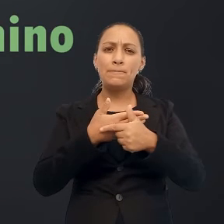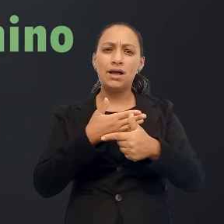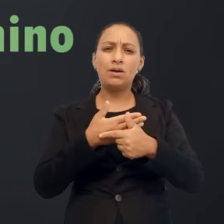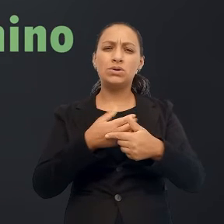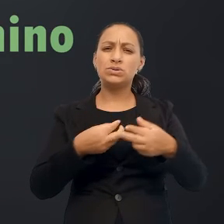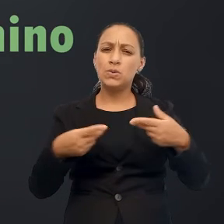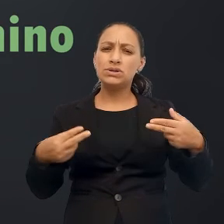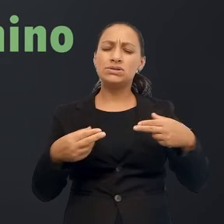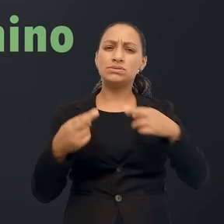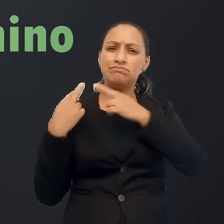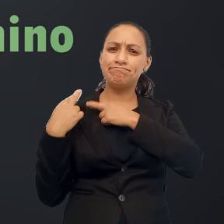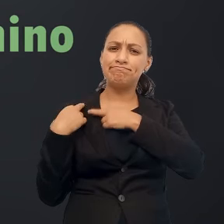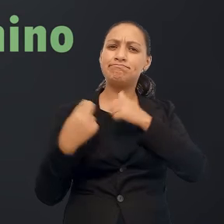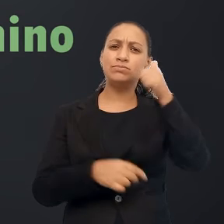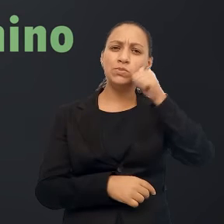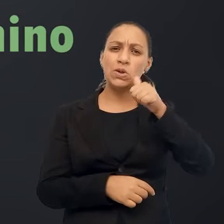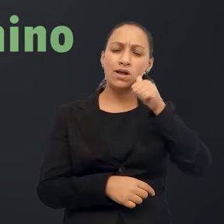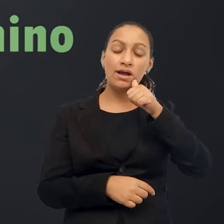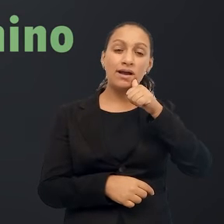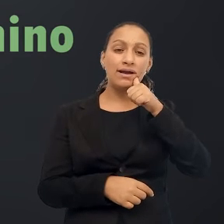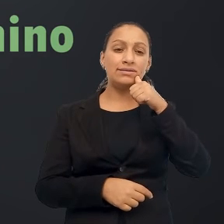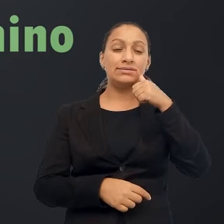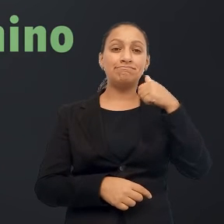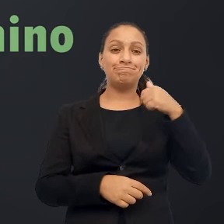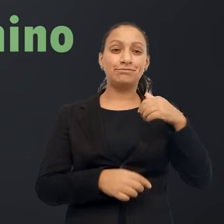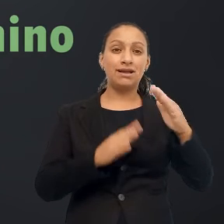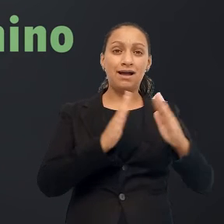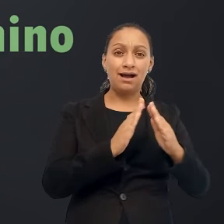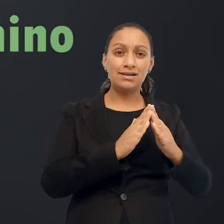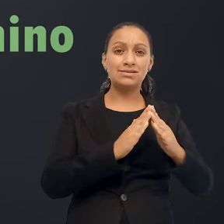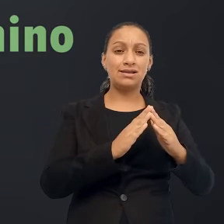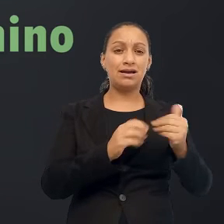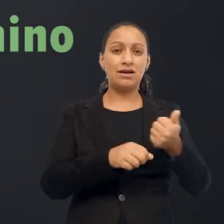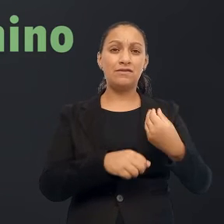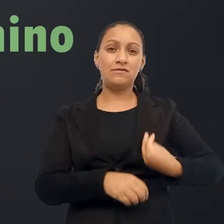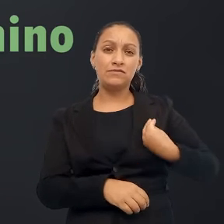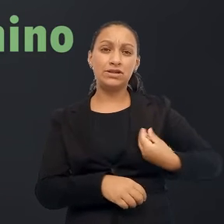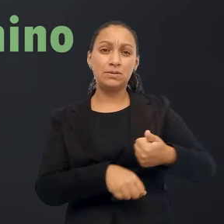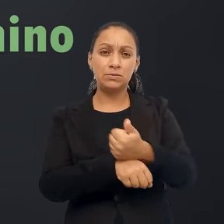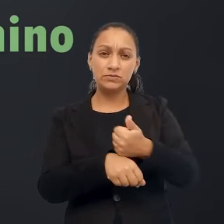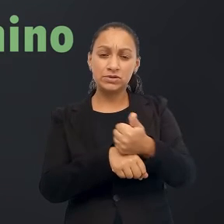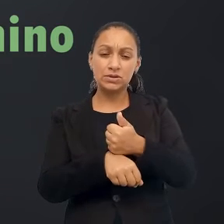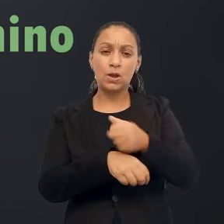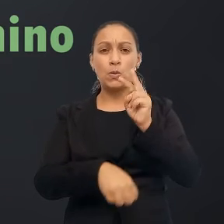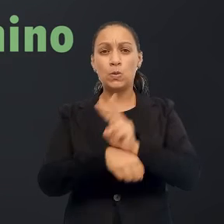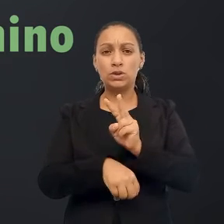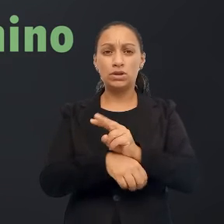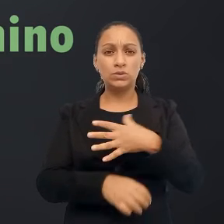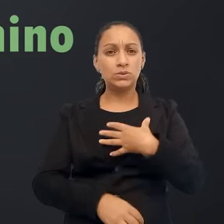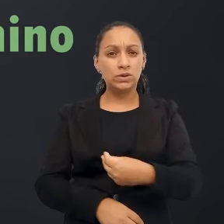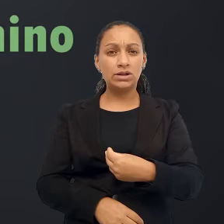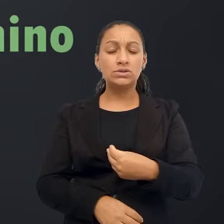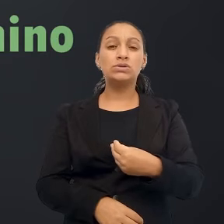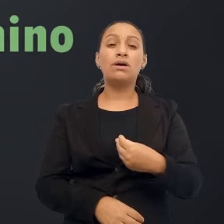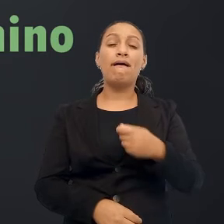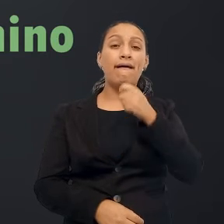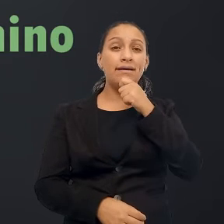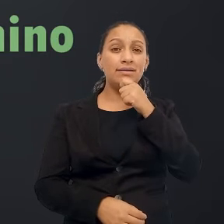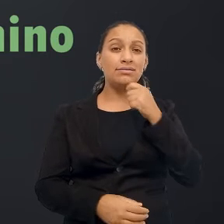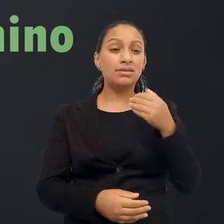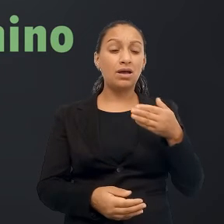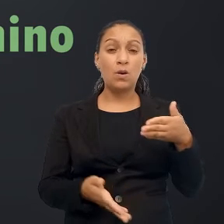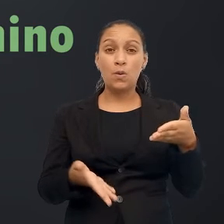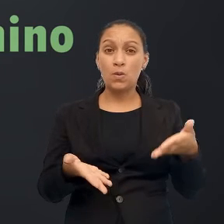articulando serviços domésticos, carreira e cuidado com os filhos, é uma realidade ainda hoje.